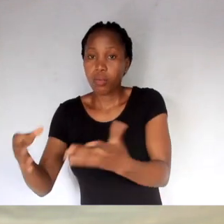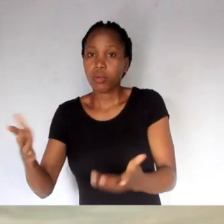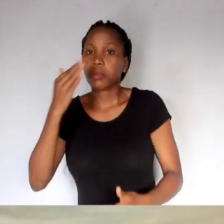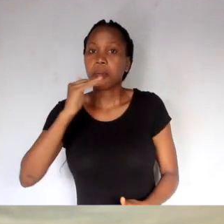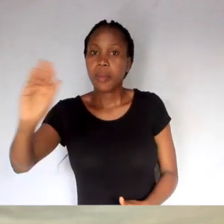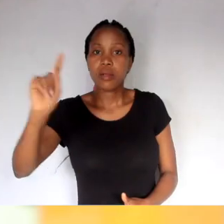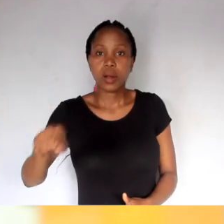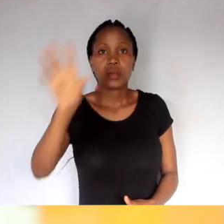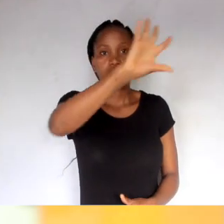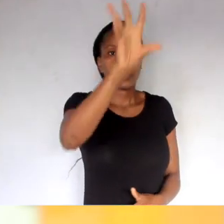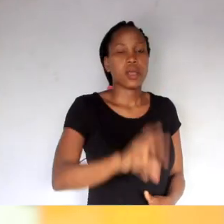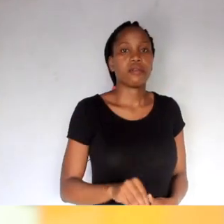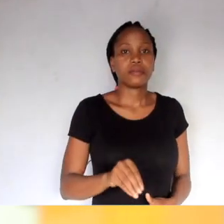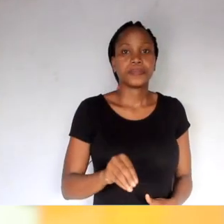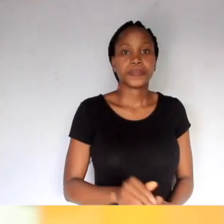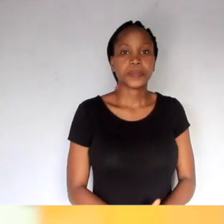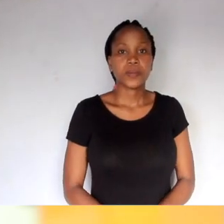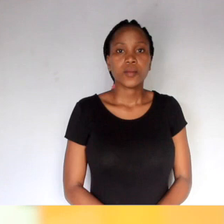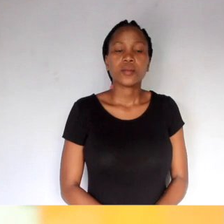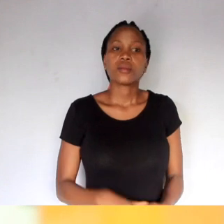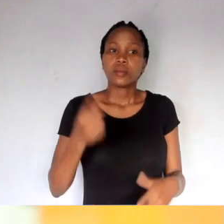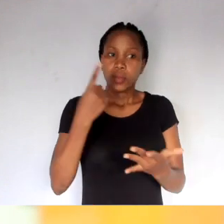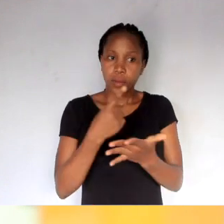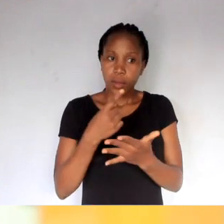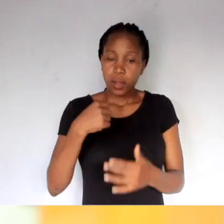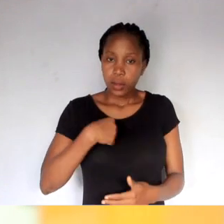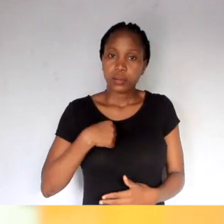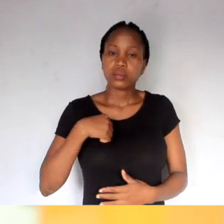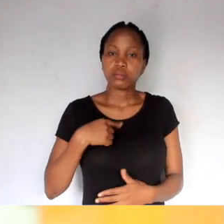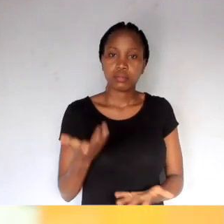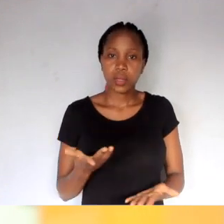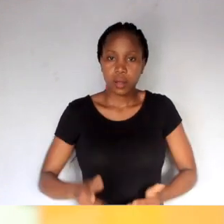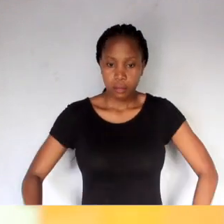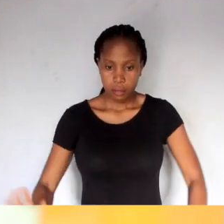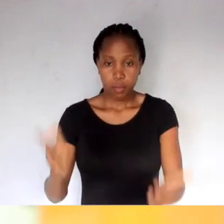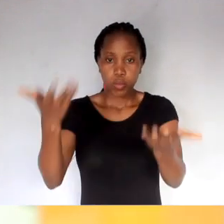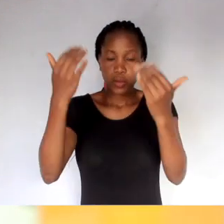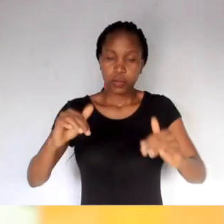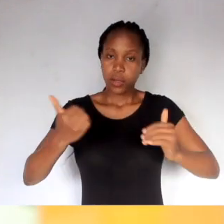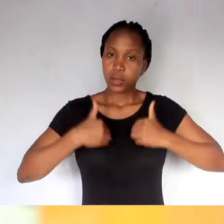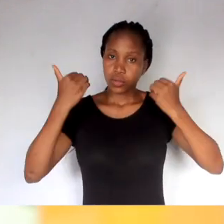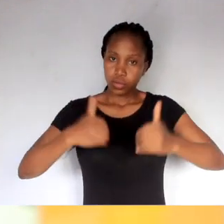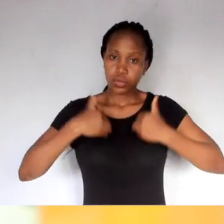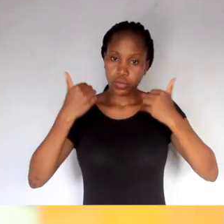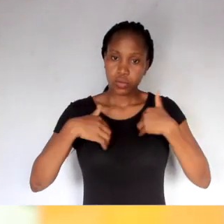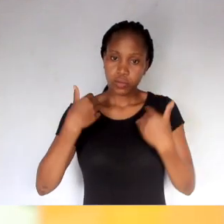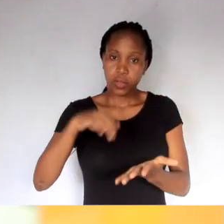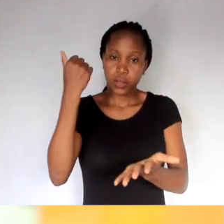em África. Por isso eu encorajo todos esses jovens que se dedicam a esse trabalho